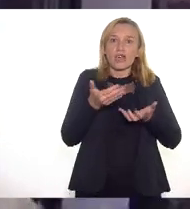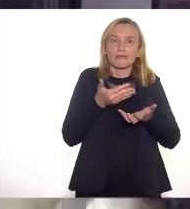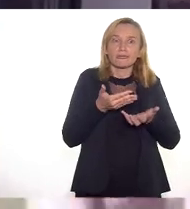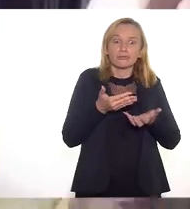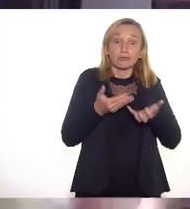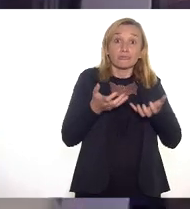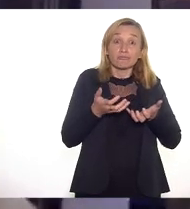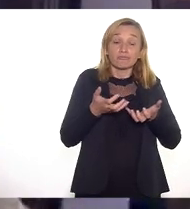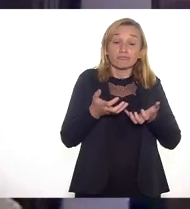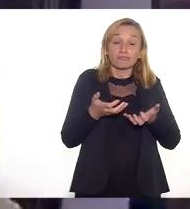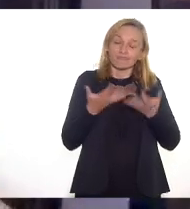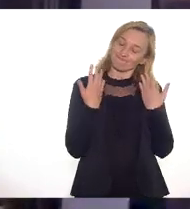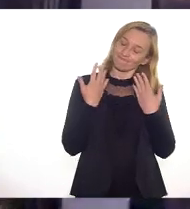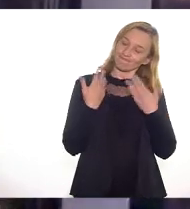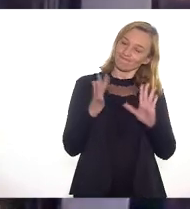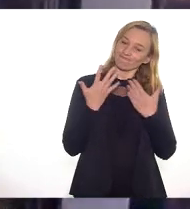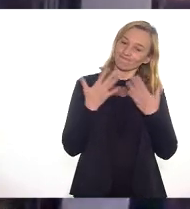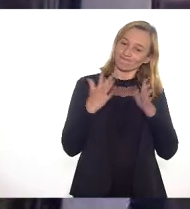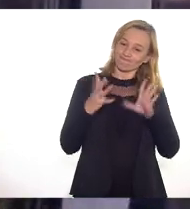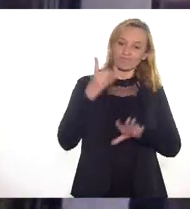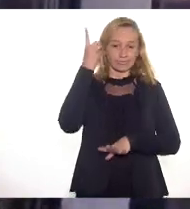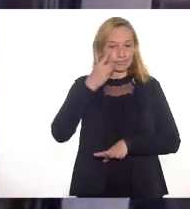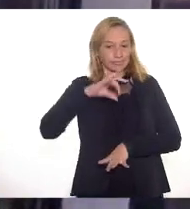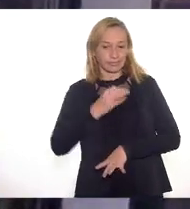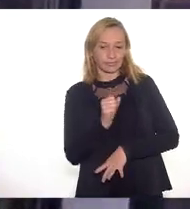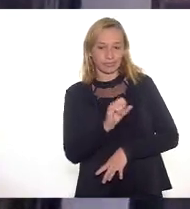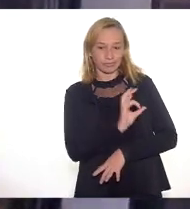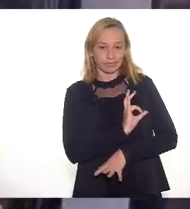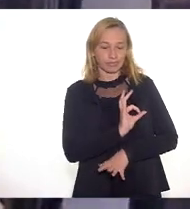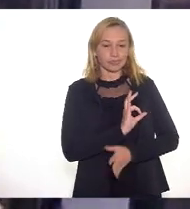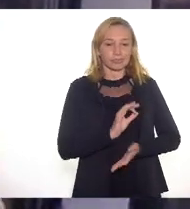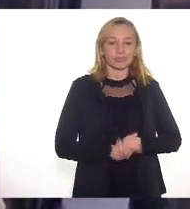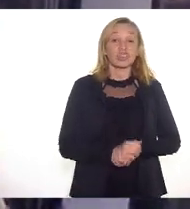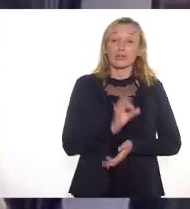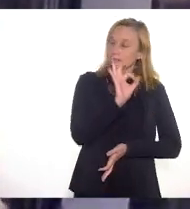inicialmente parabenizar a deputada Marta Rocha